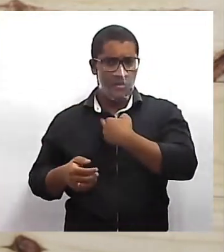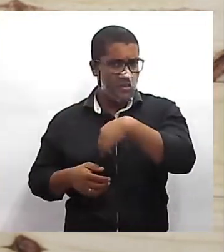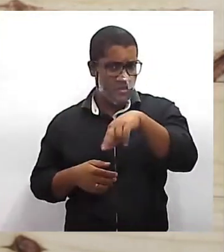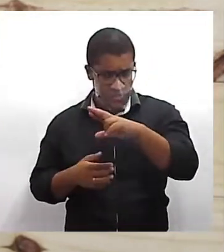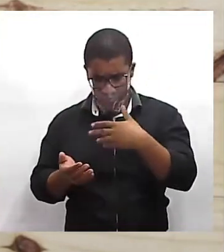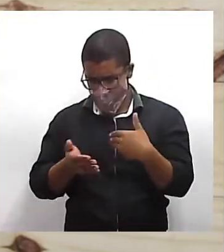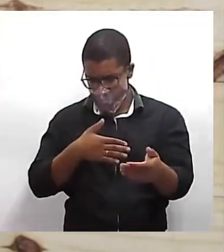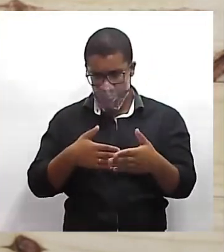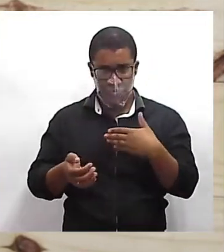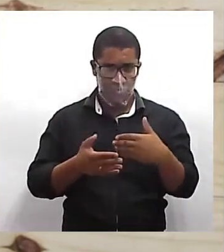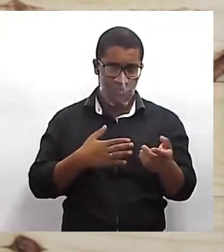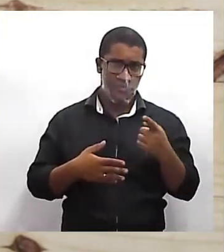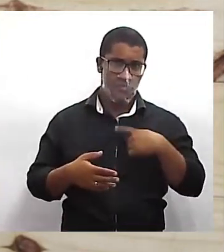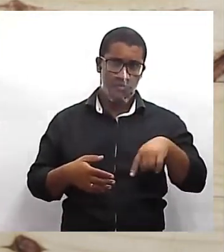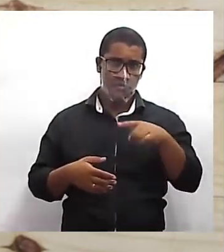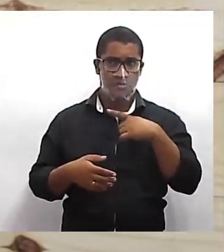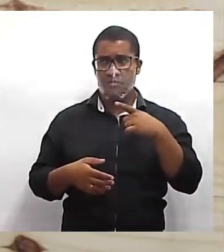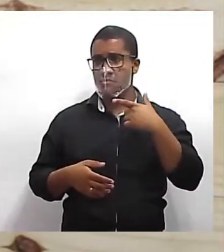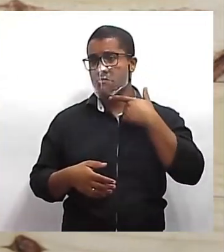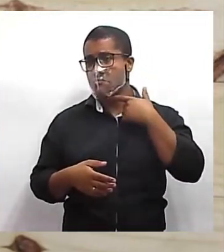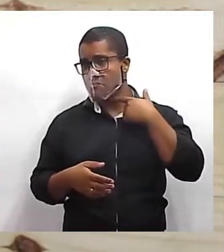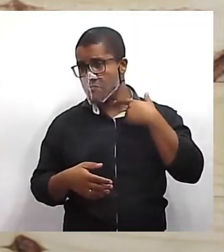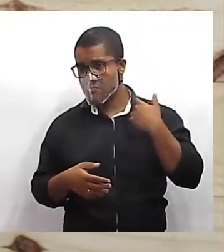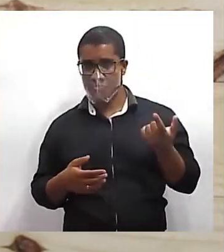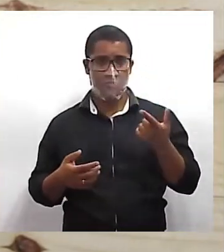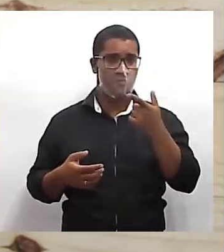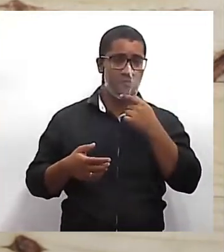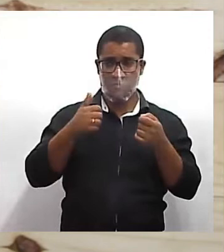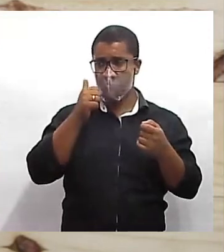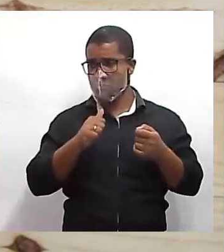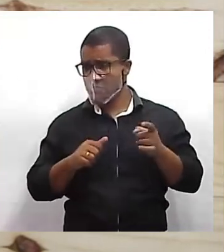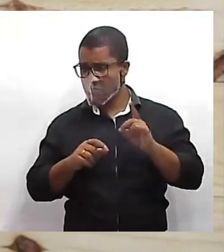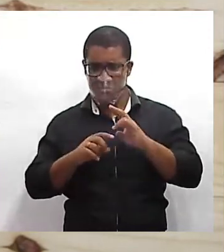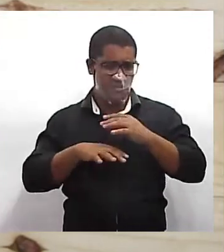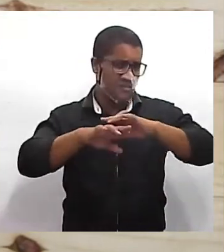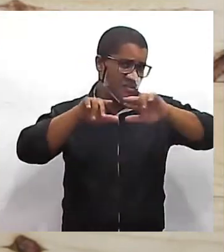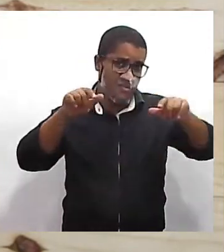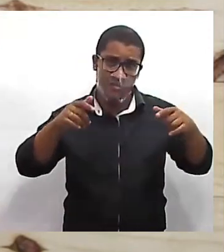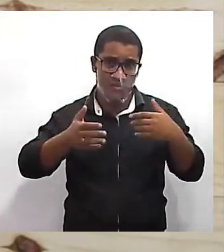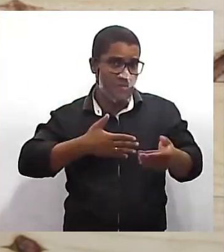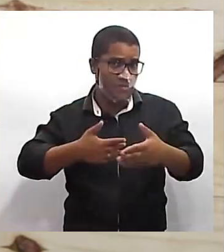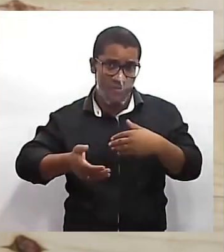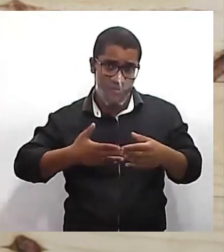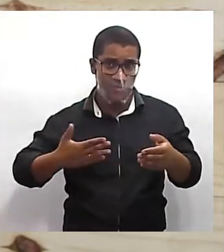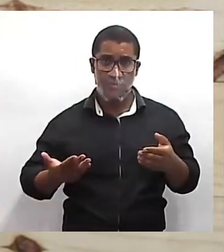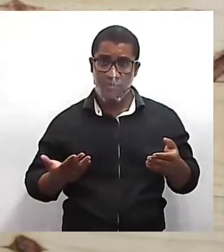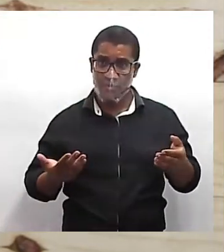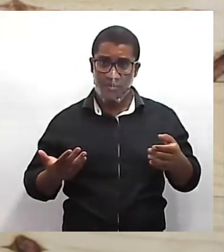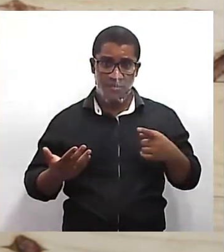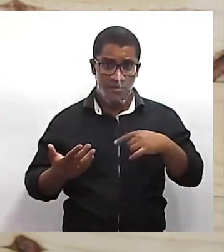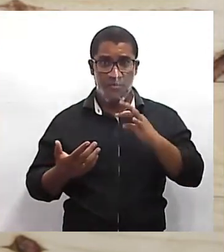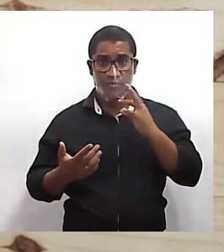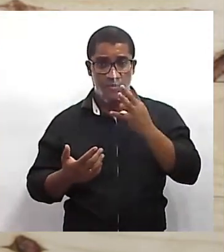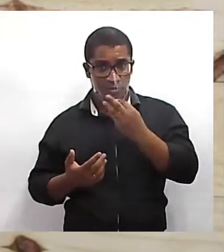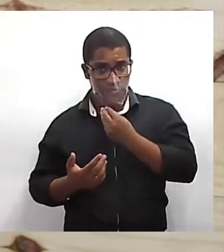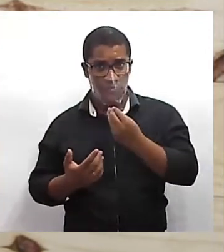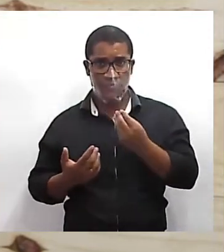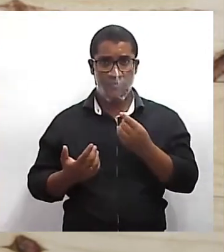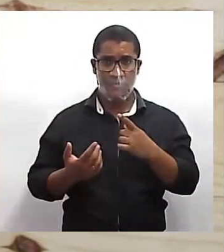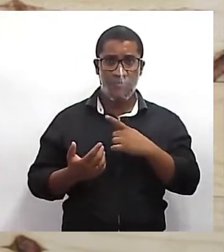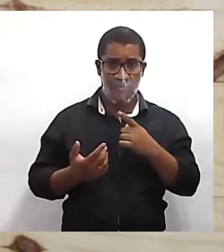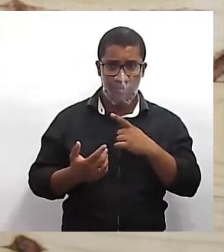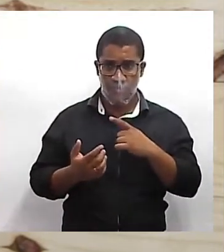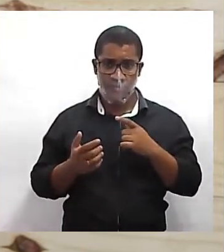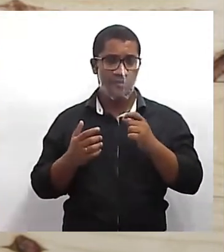né, de nossa orientação sexual, de cor, de posição social, de conhecimento, de posição ocupada